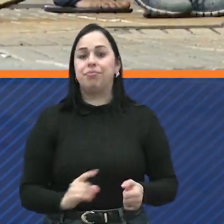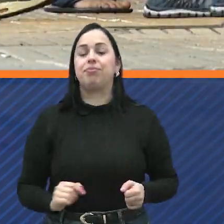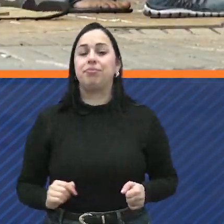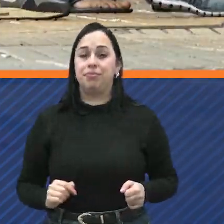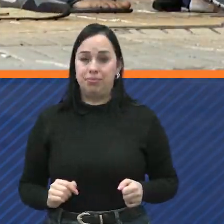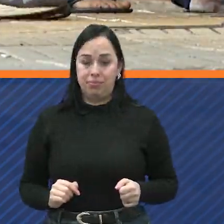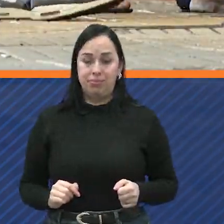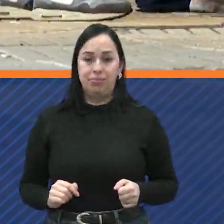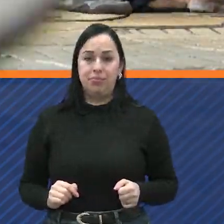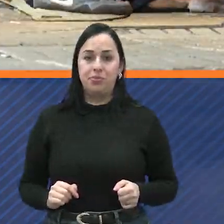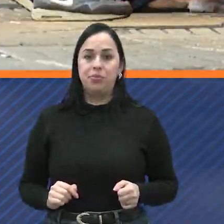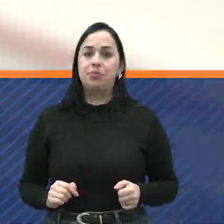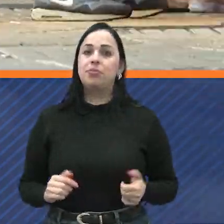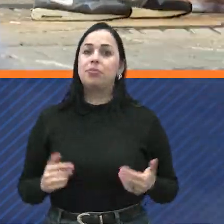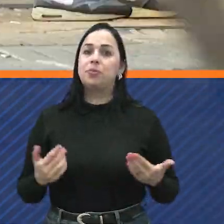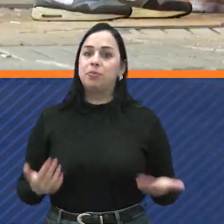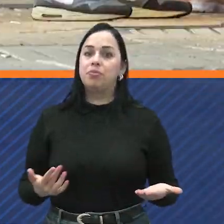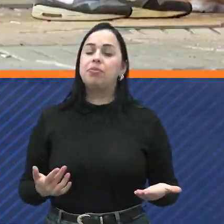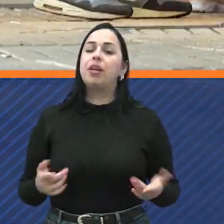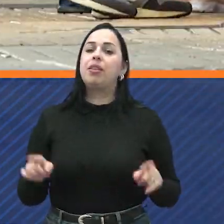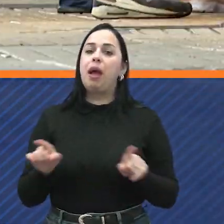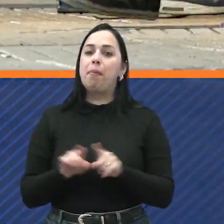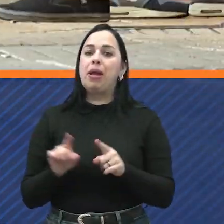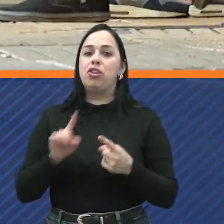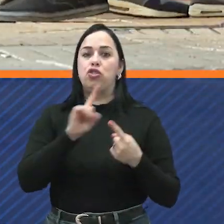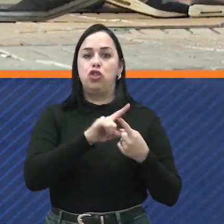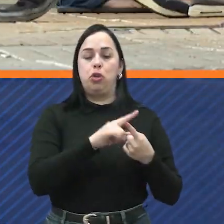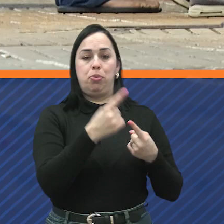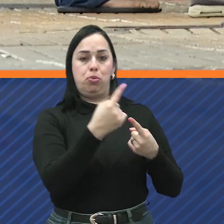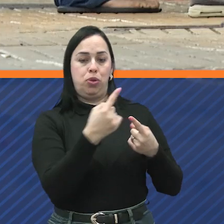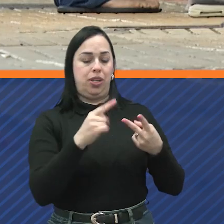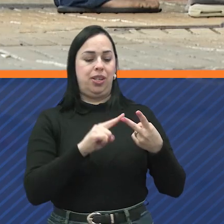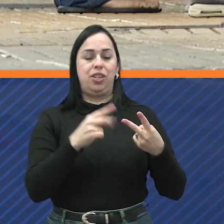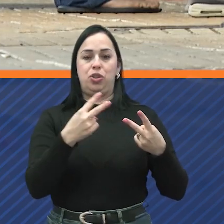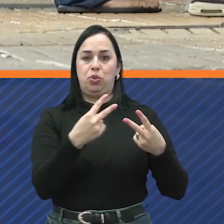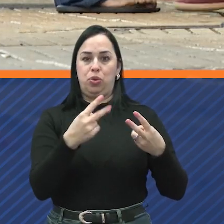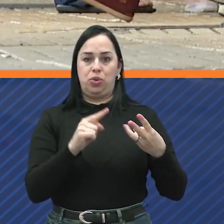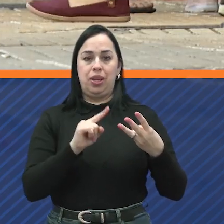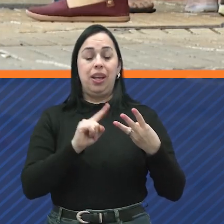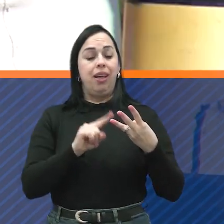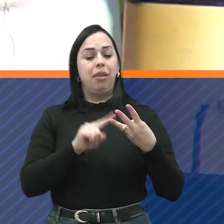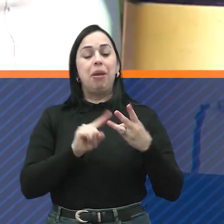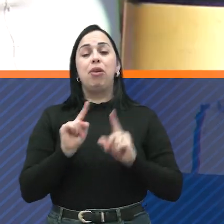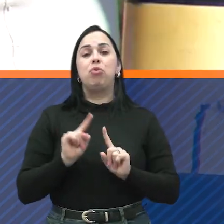21.547 pacientes diagnosticados com diabetes, incluindo os tipos